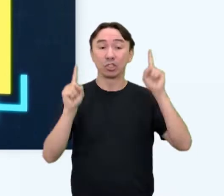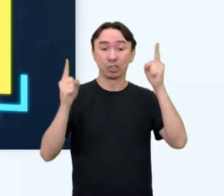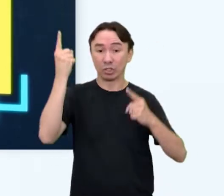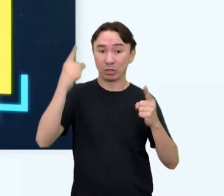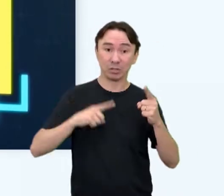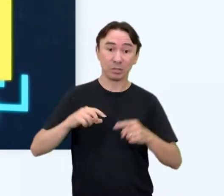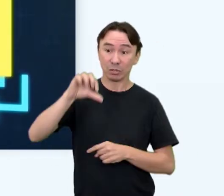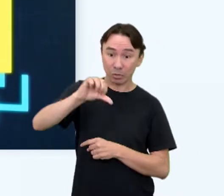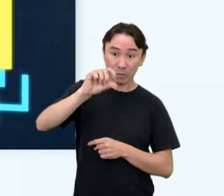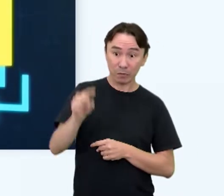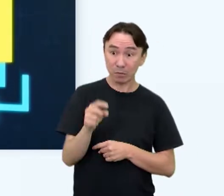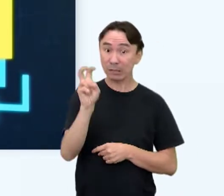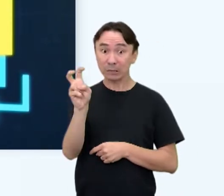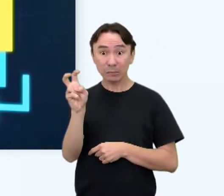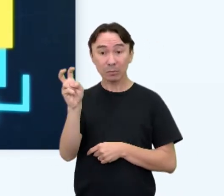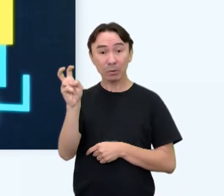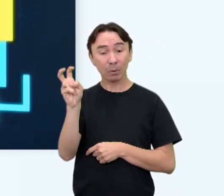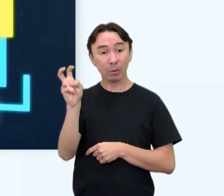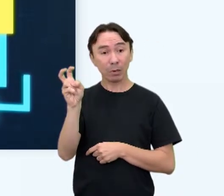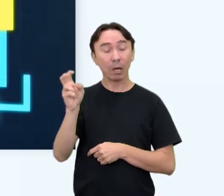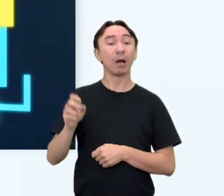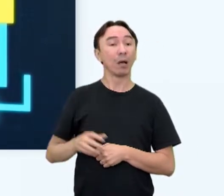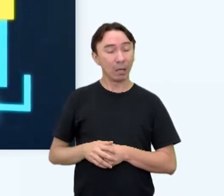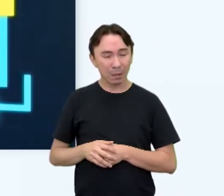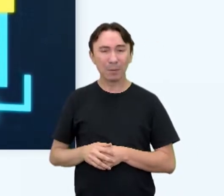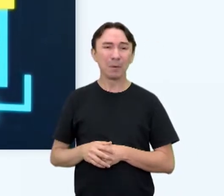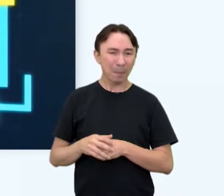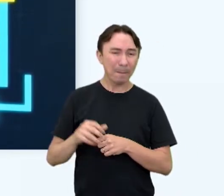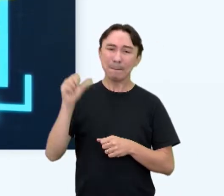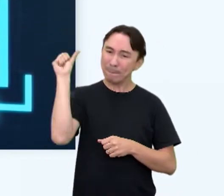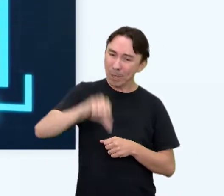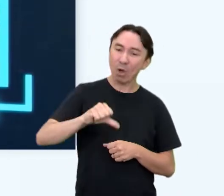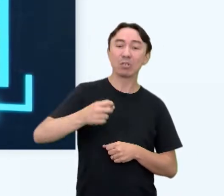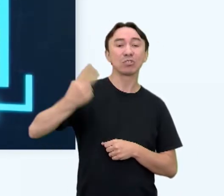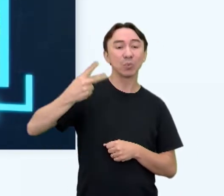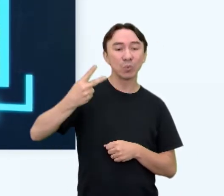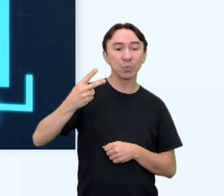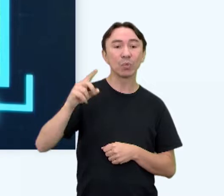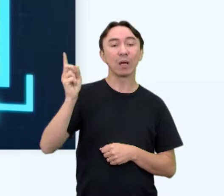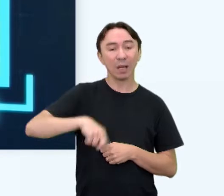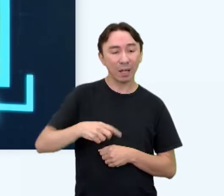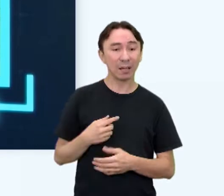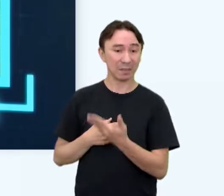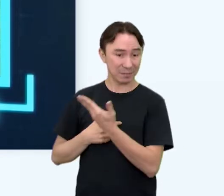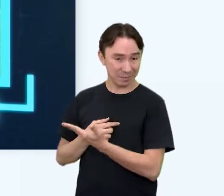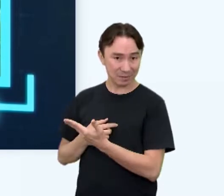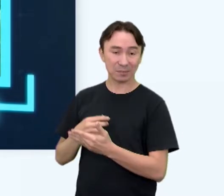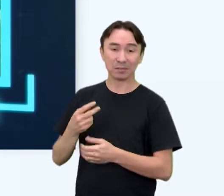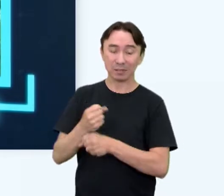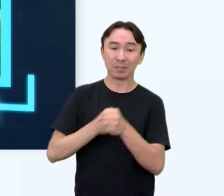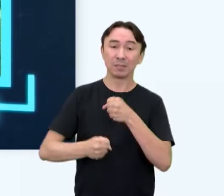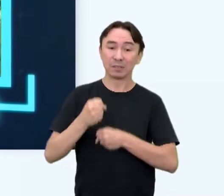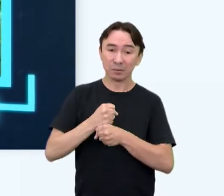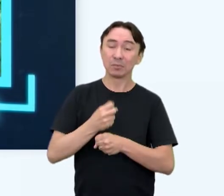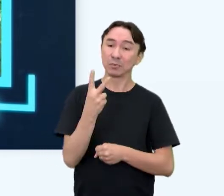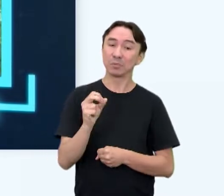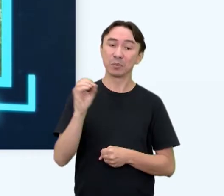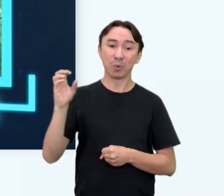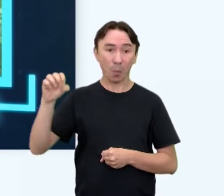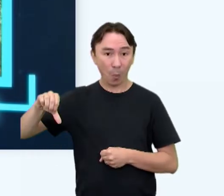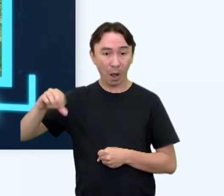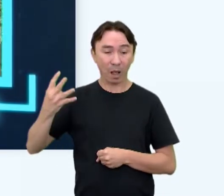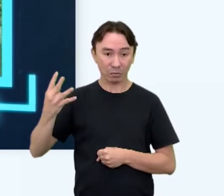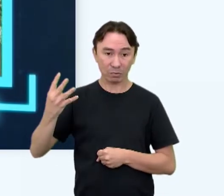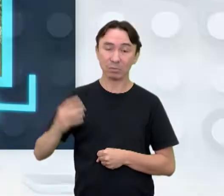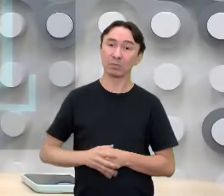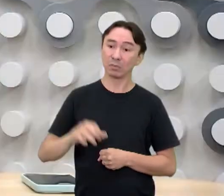Richter. E o segundo aconteceu na Indonésia, em 2004, com 9,3 graus de intensidade.